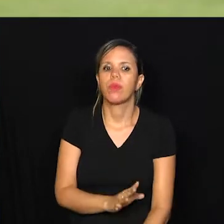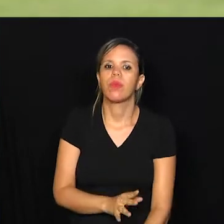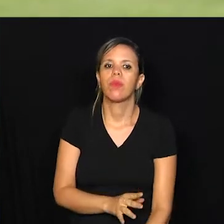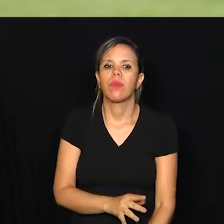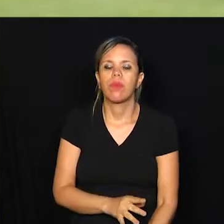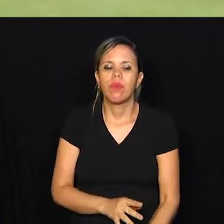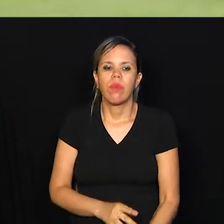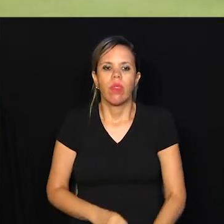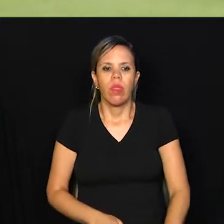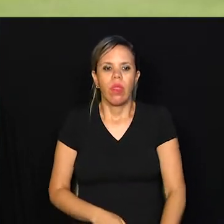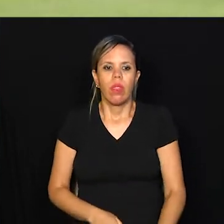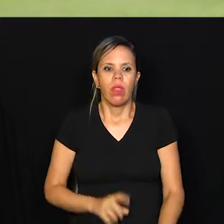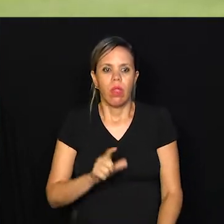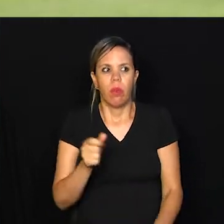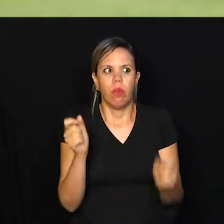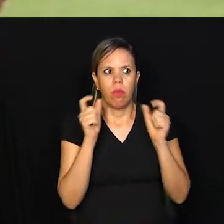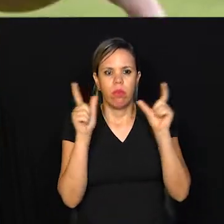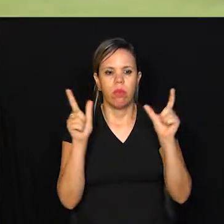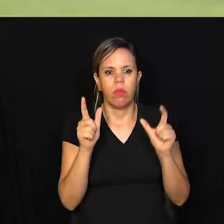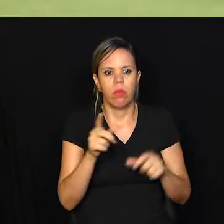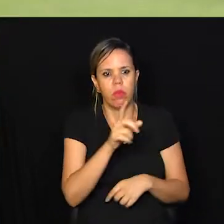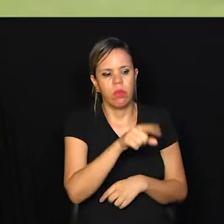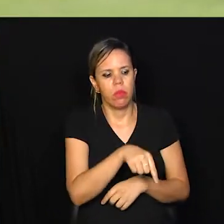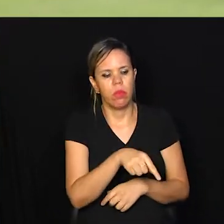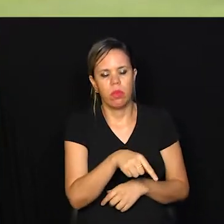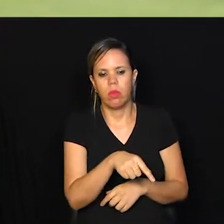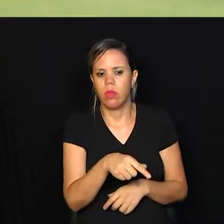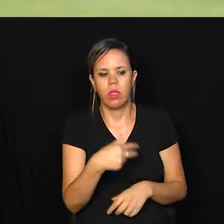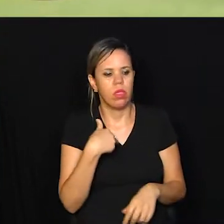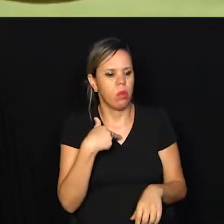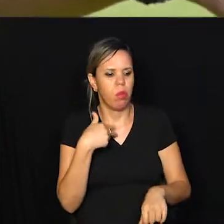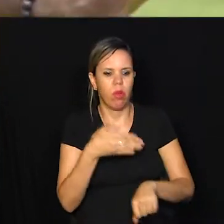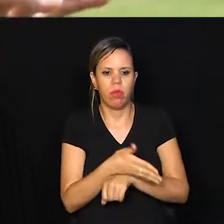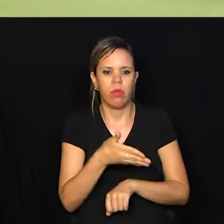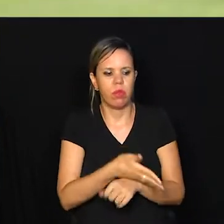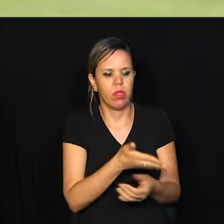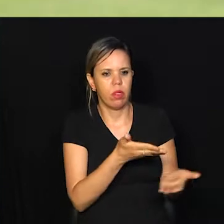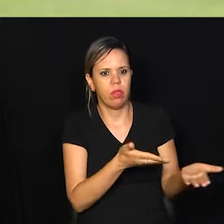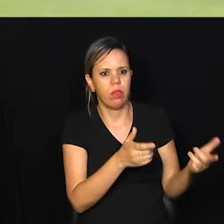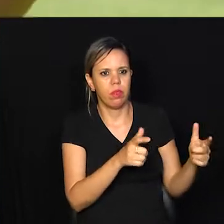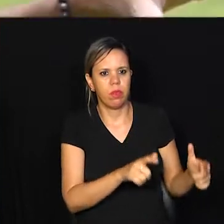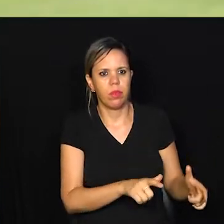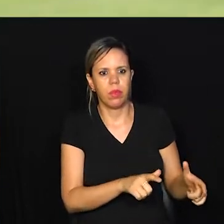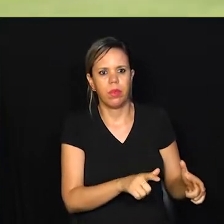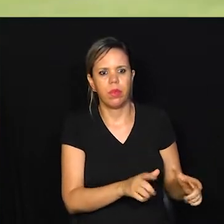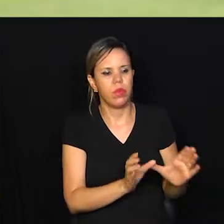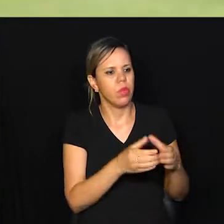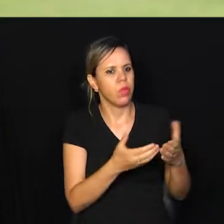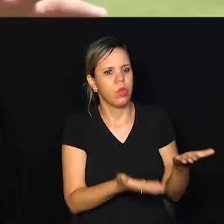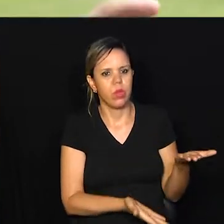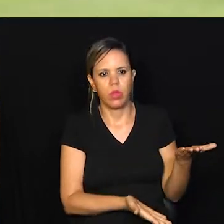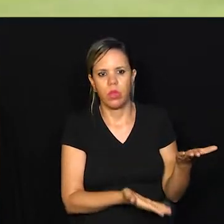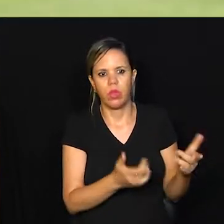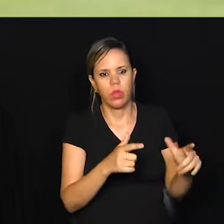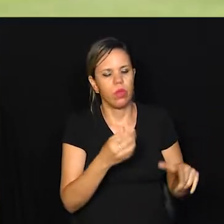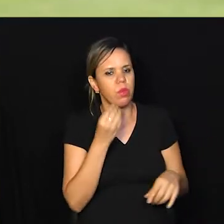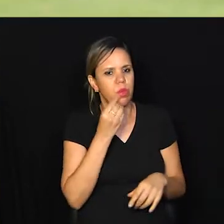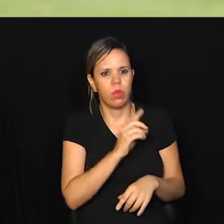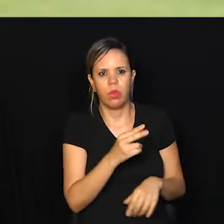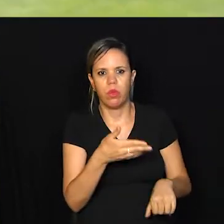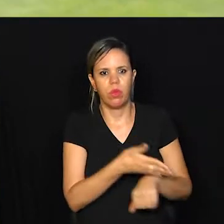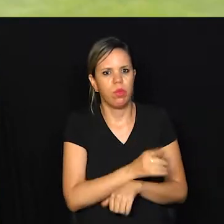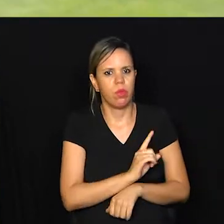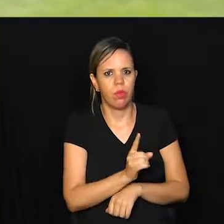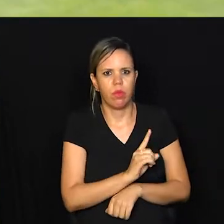entendeu? Aí vem um choque, porque o cara fala assim, esse mundo aqui não te pertence, né? Esse corpo não te pertence, esse espaço não te